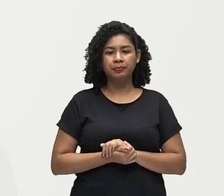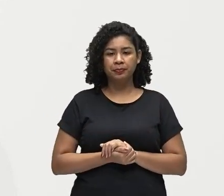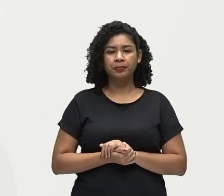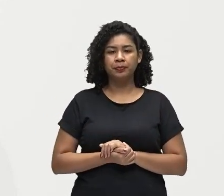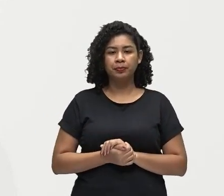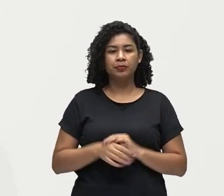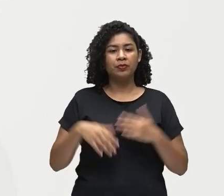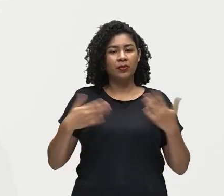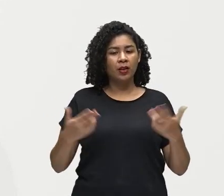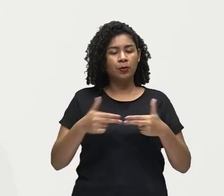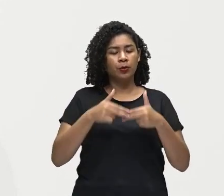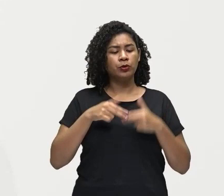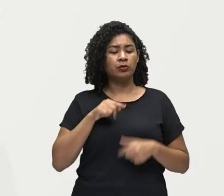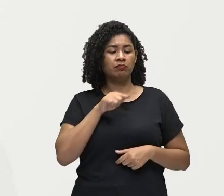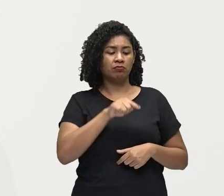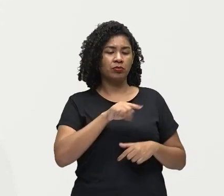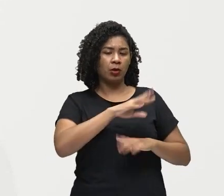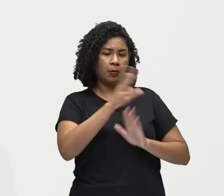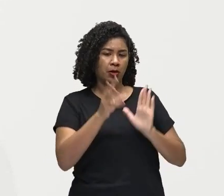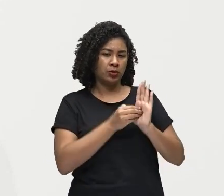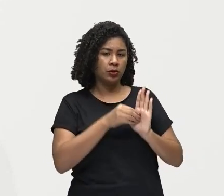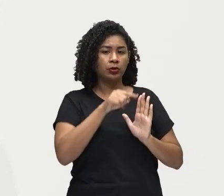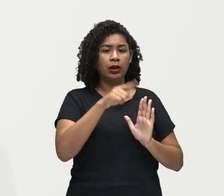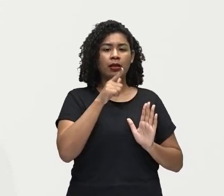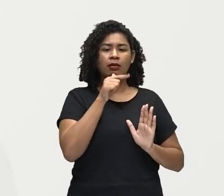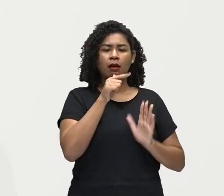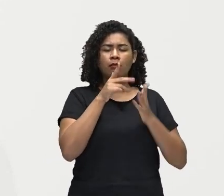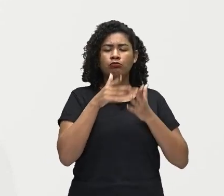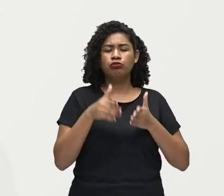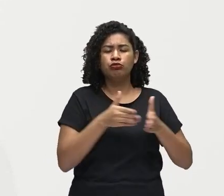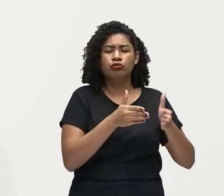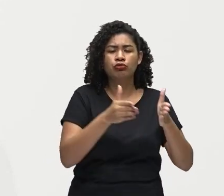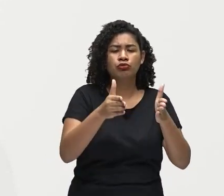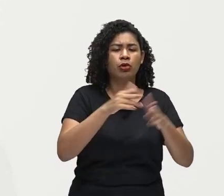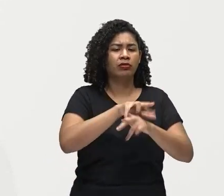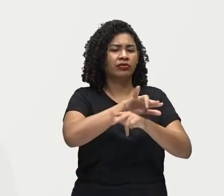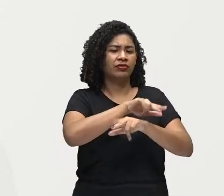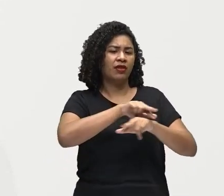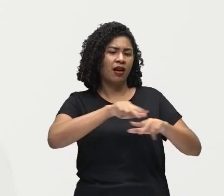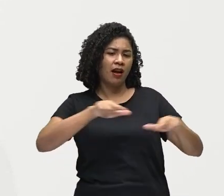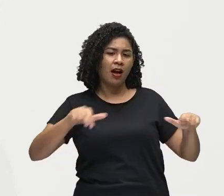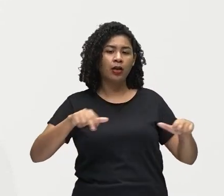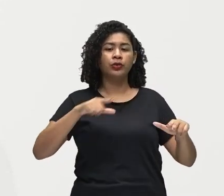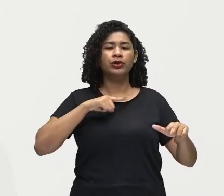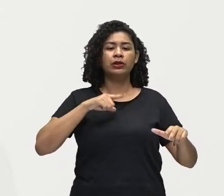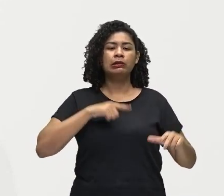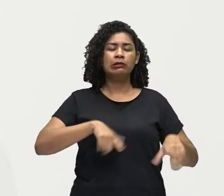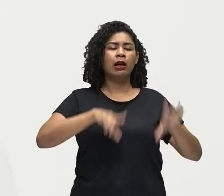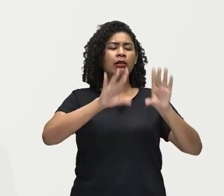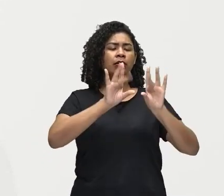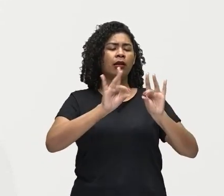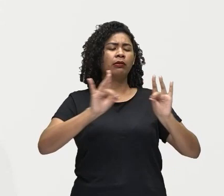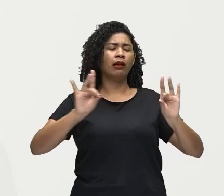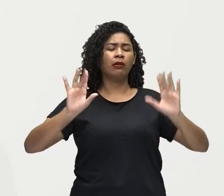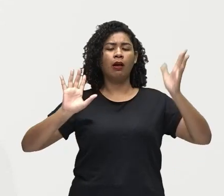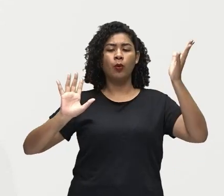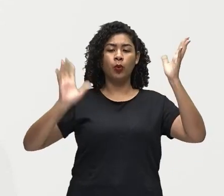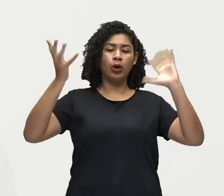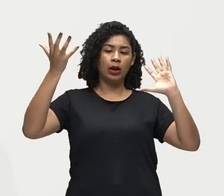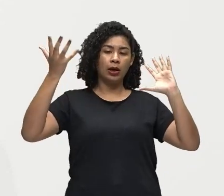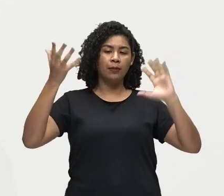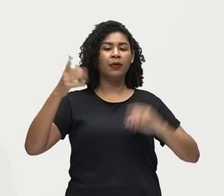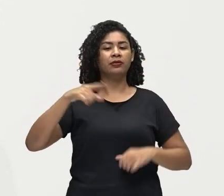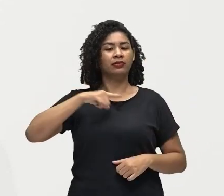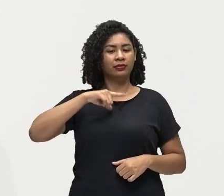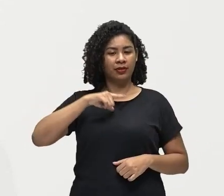à abundância de água e ao sistema de manutenção da umidade e dos nutrientes do solo, né? Aí nessa informação